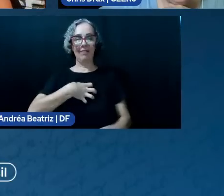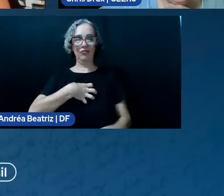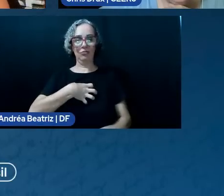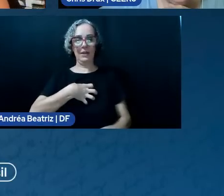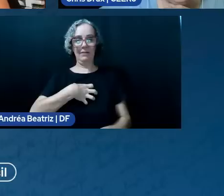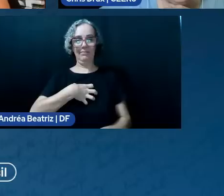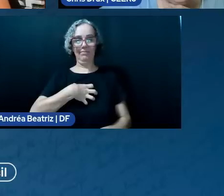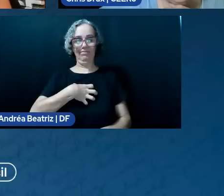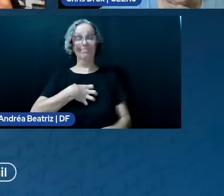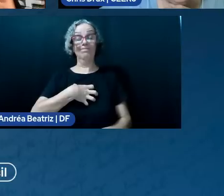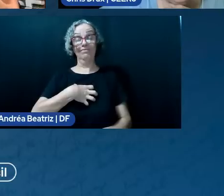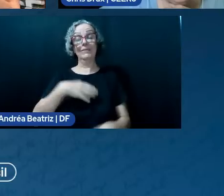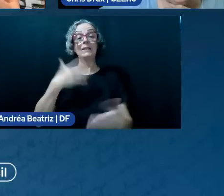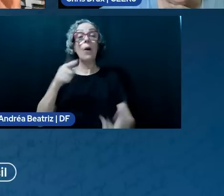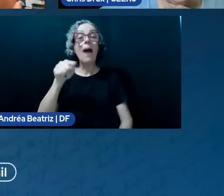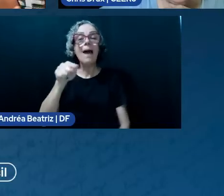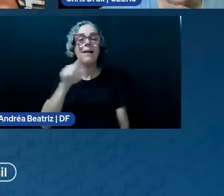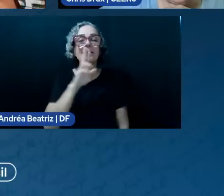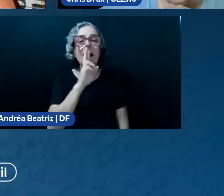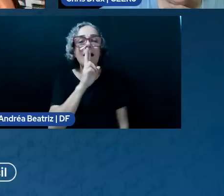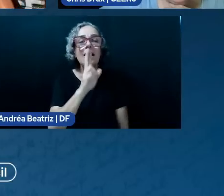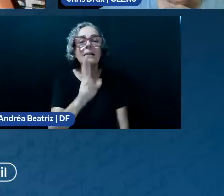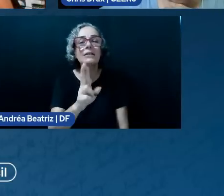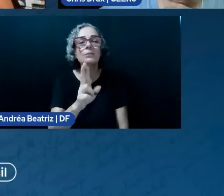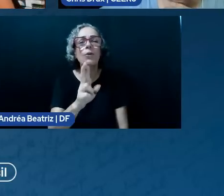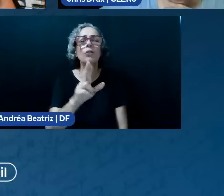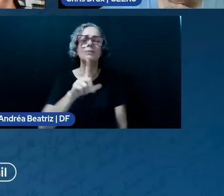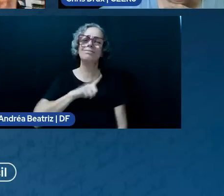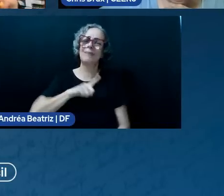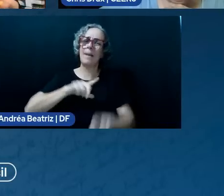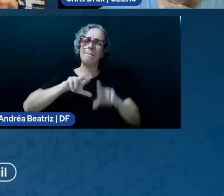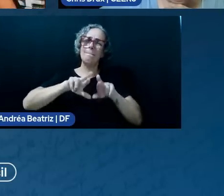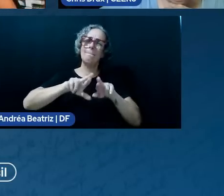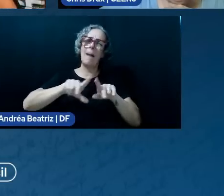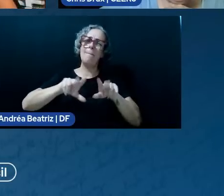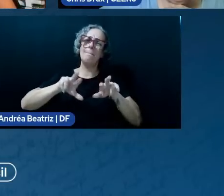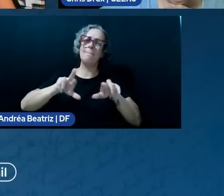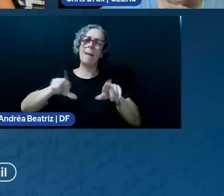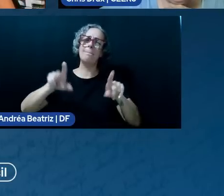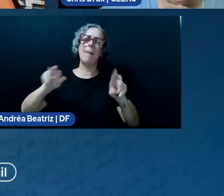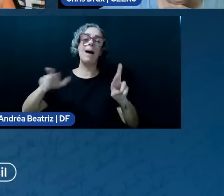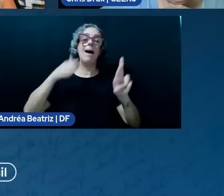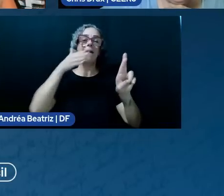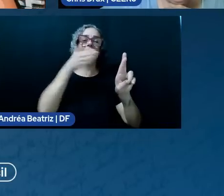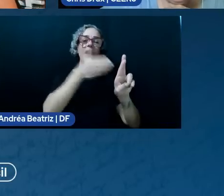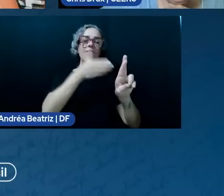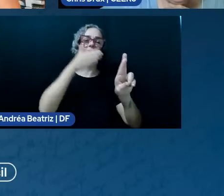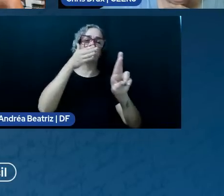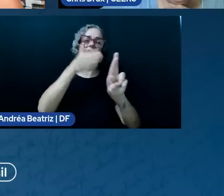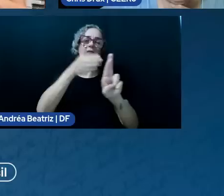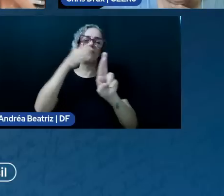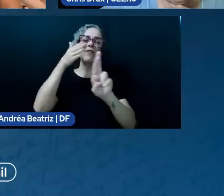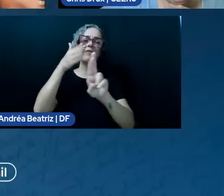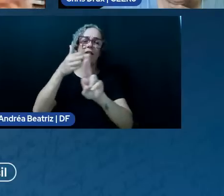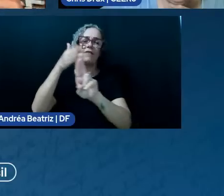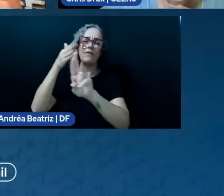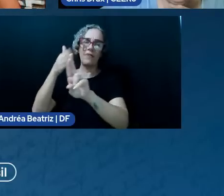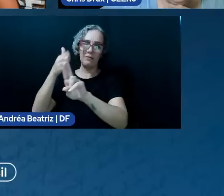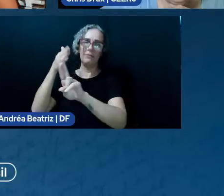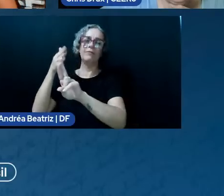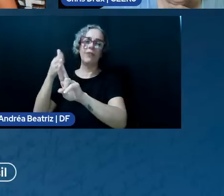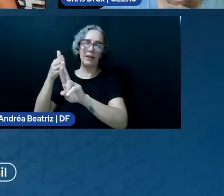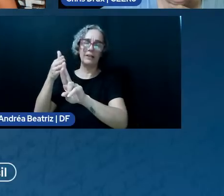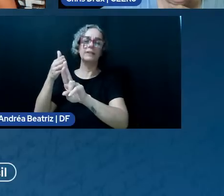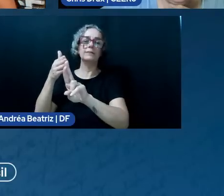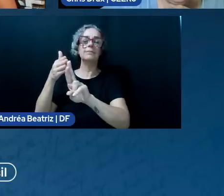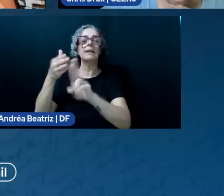ela nos traz uma série de referências e nos leva a profundas reflexões